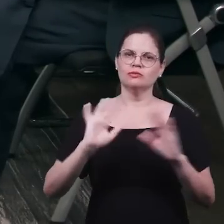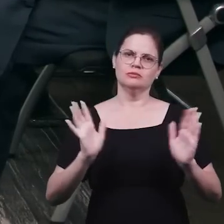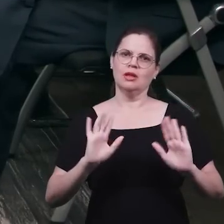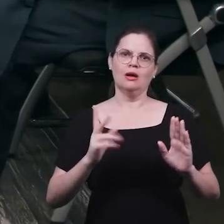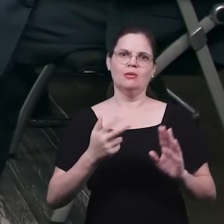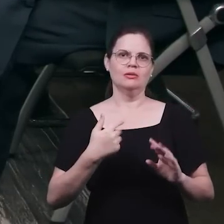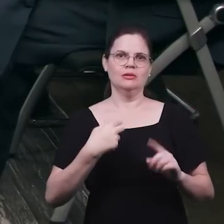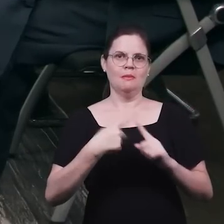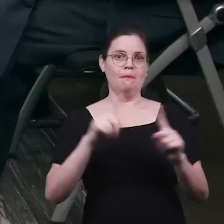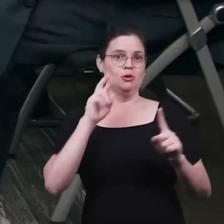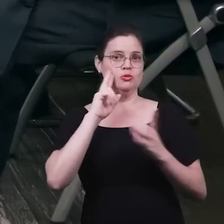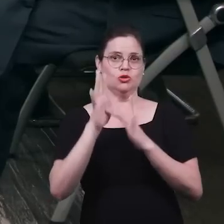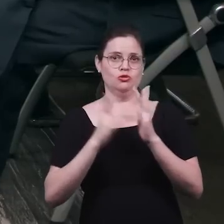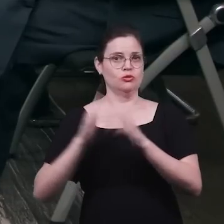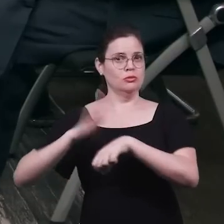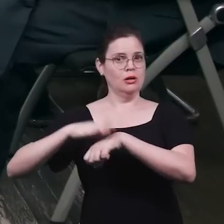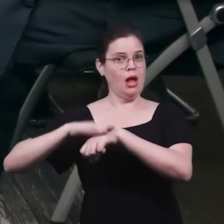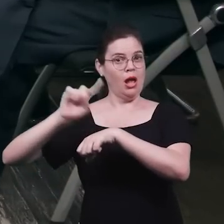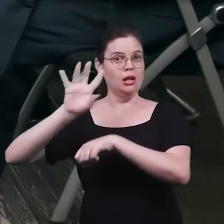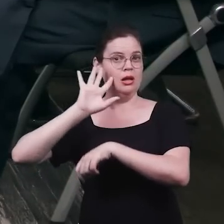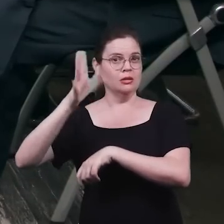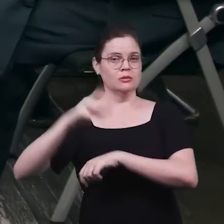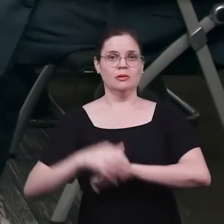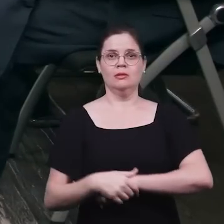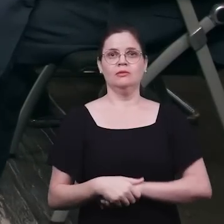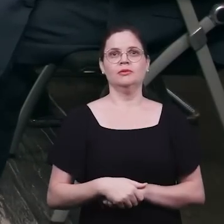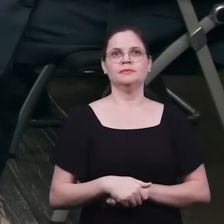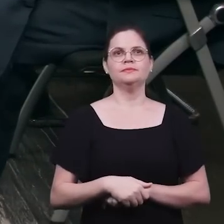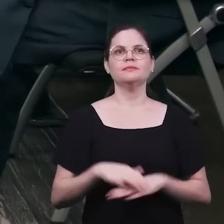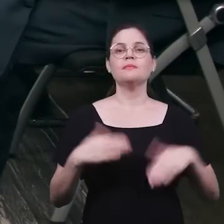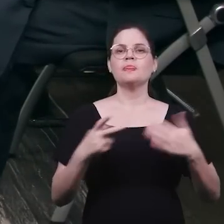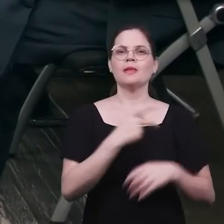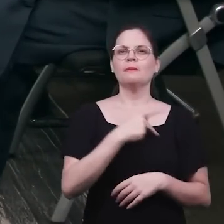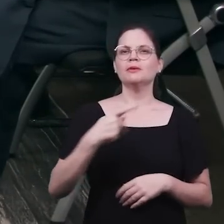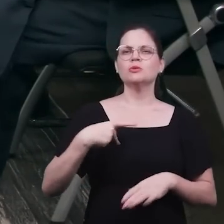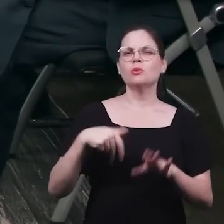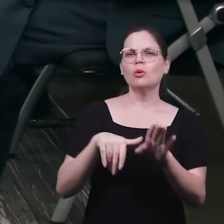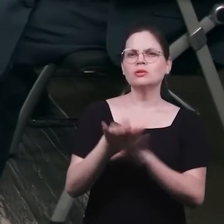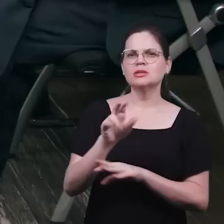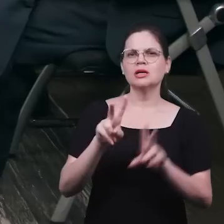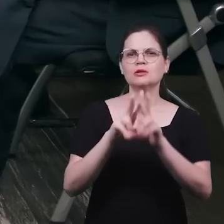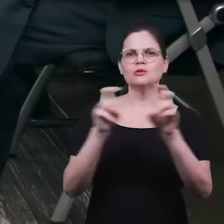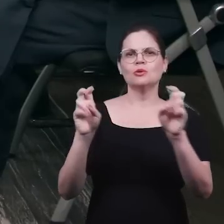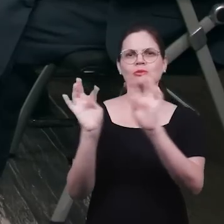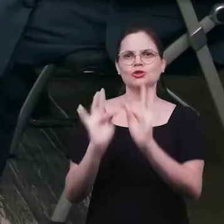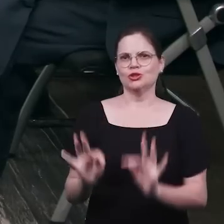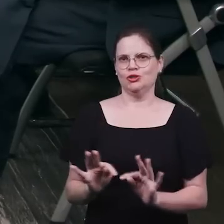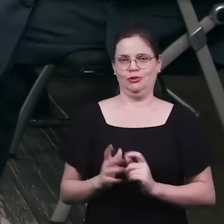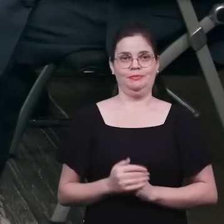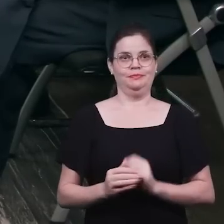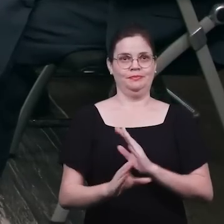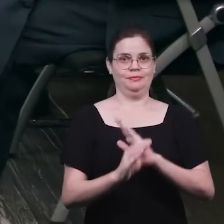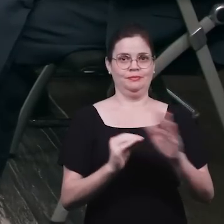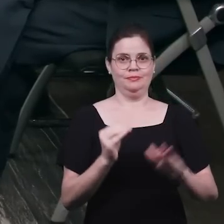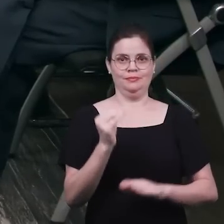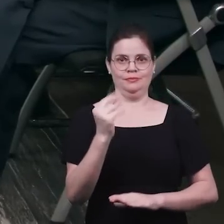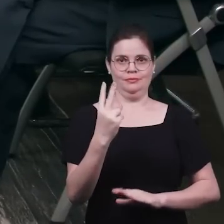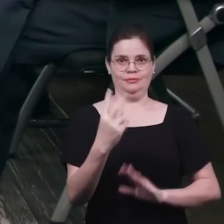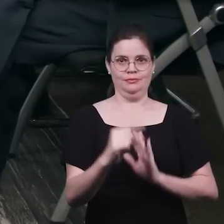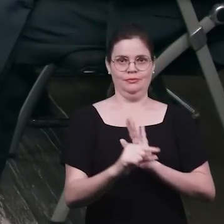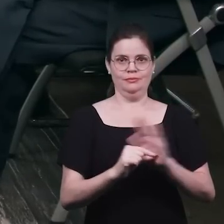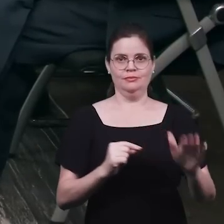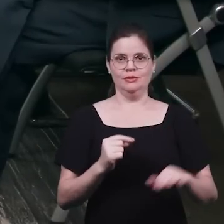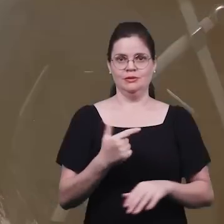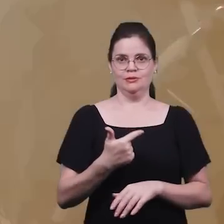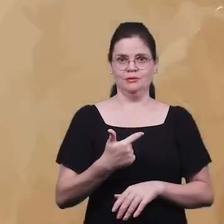Pastor Jerônimo, há um conselho na igreja de Tiatira. Um conselho, capítulo